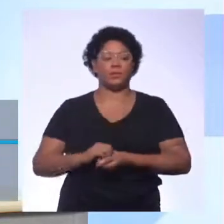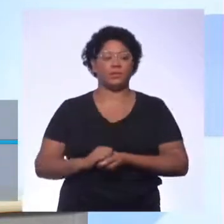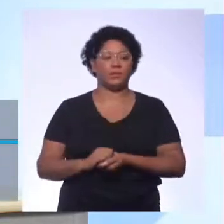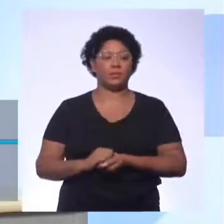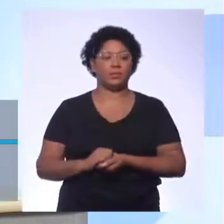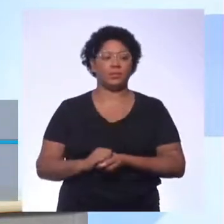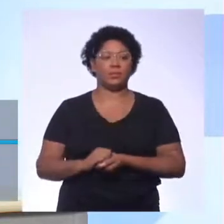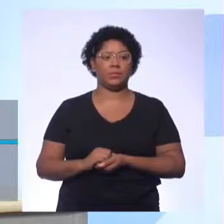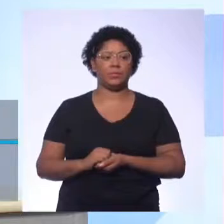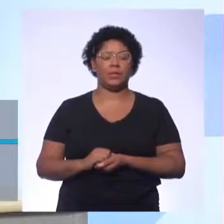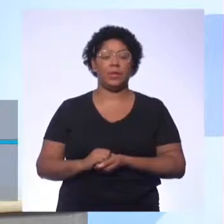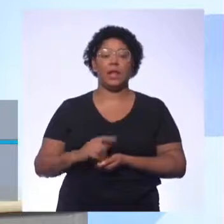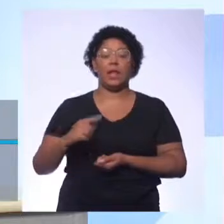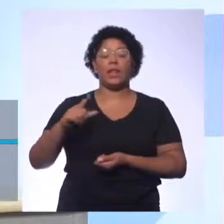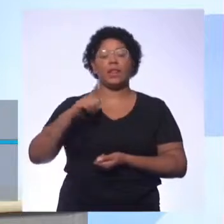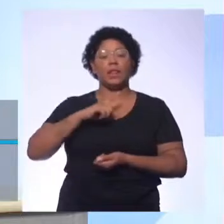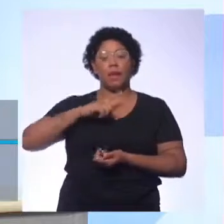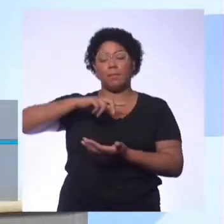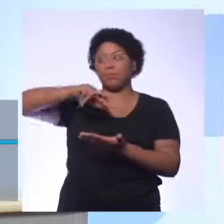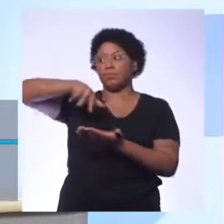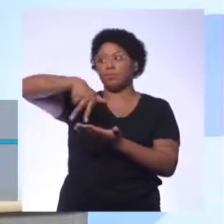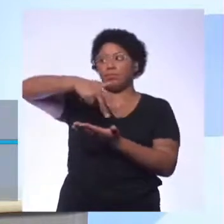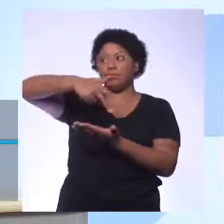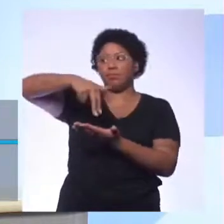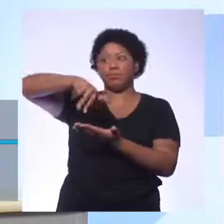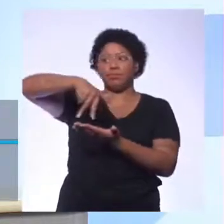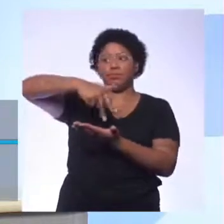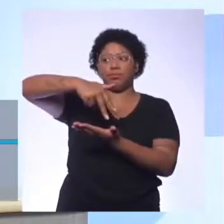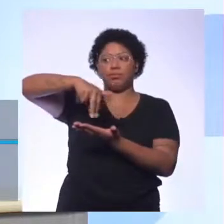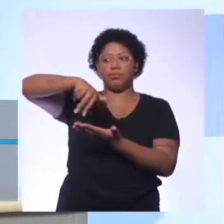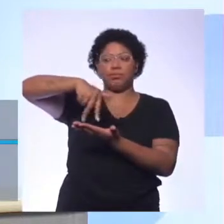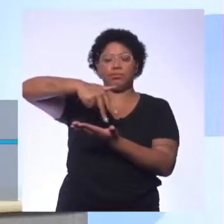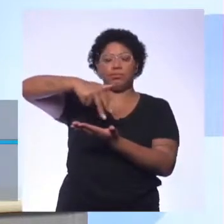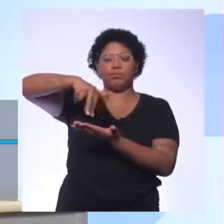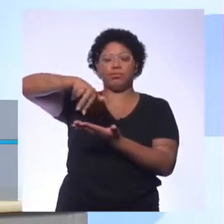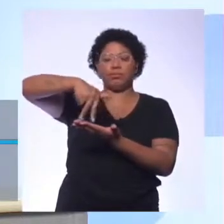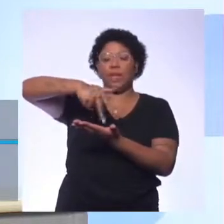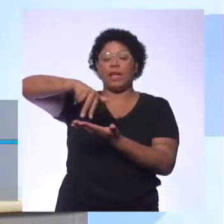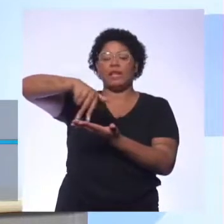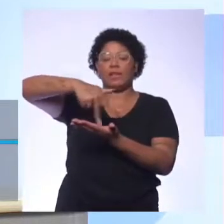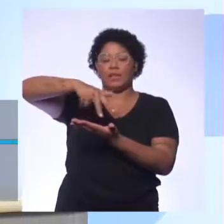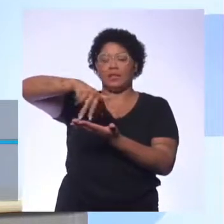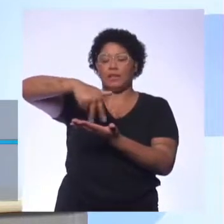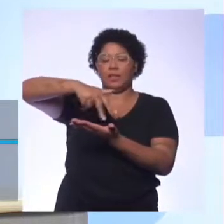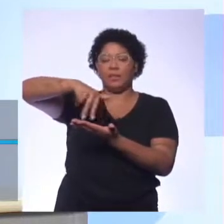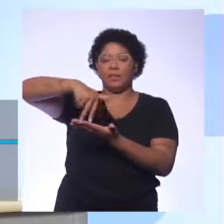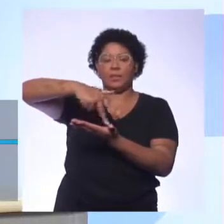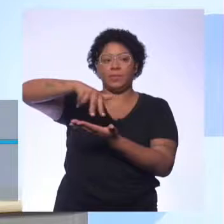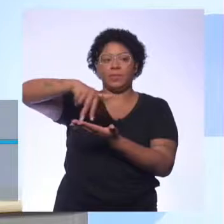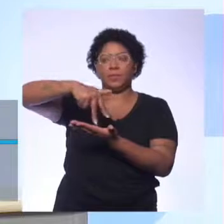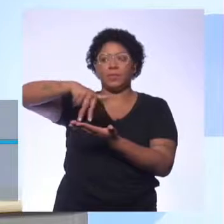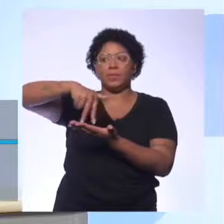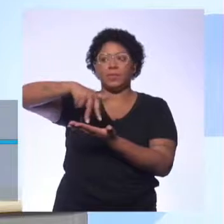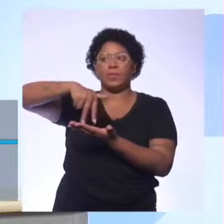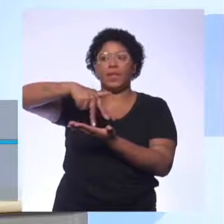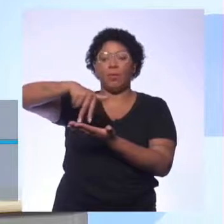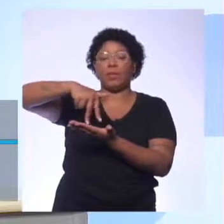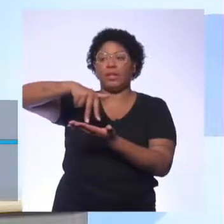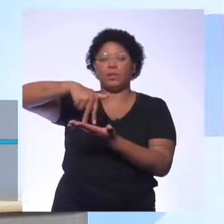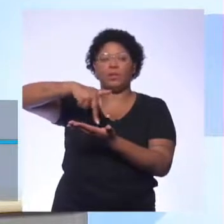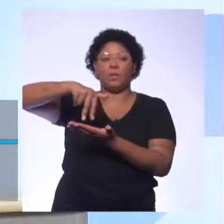Então, ela está patinando sobre o gelo, né? Então, a ação que ela está desenvolvendo é patinar, a